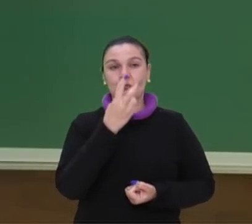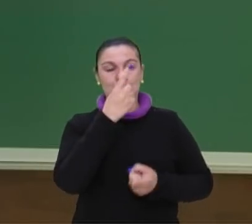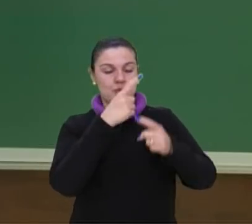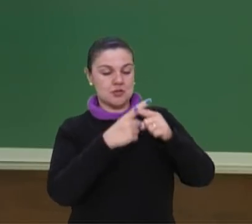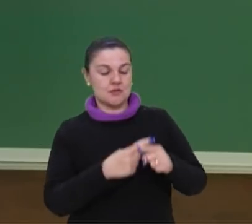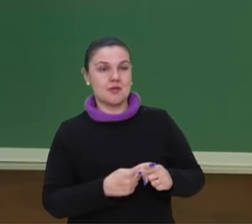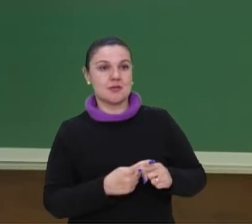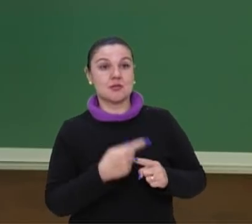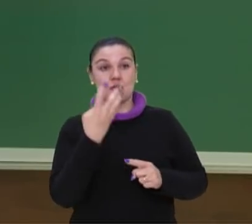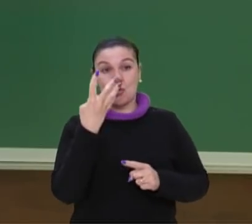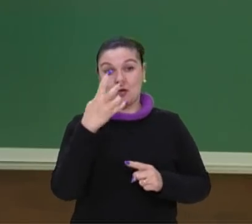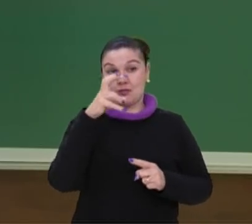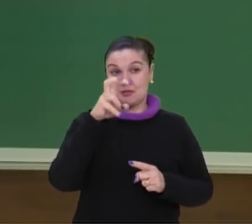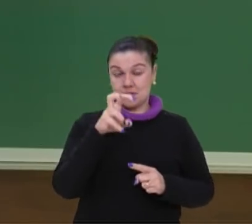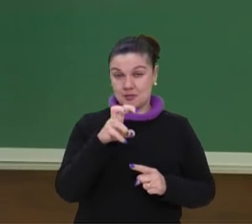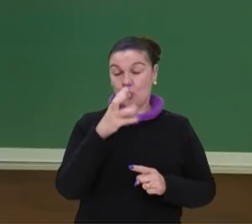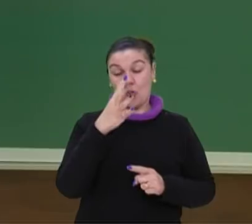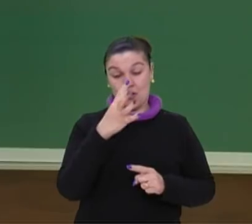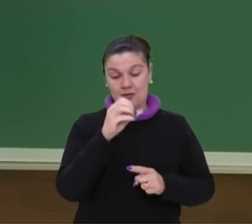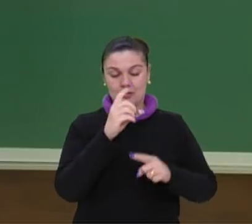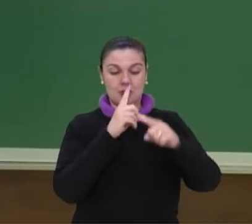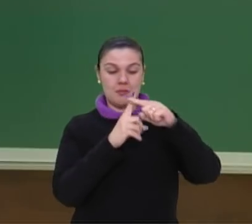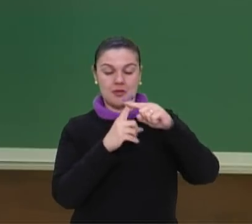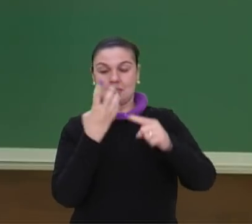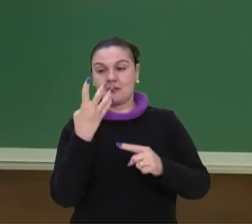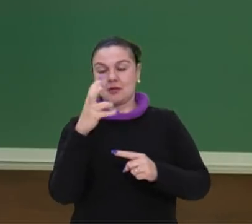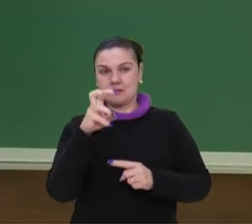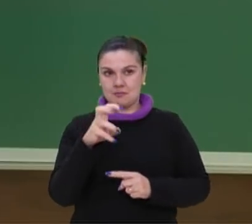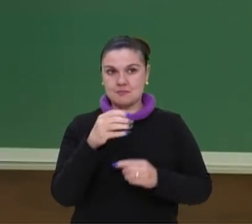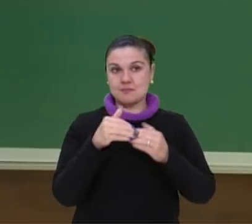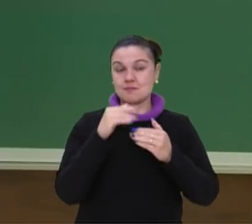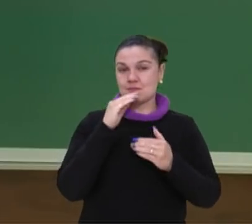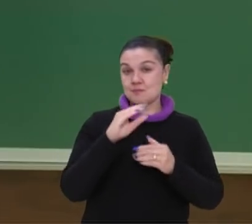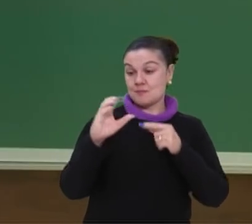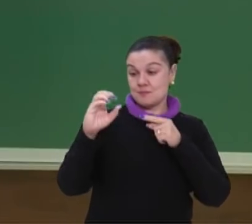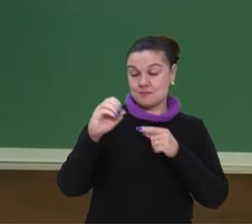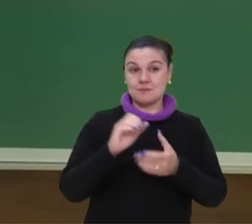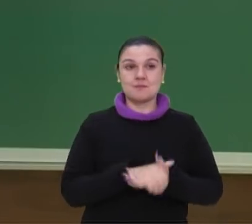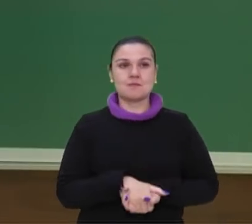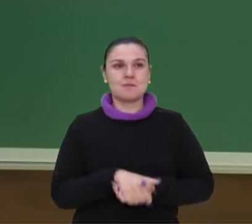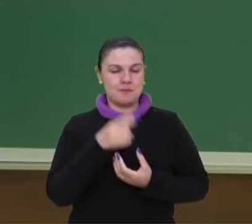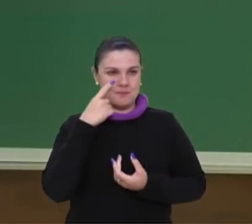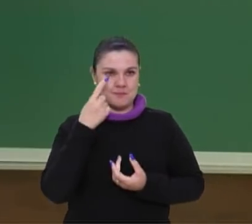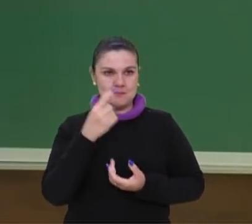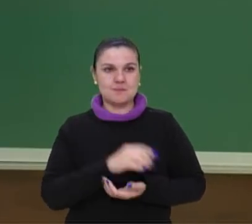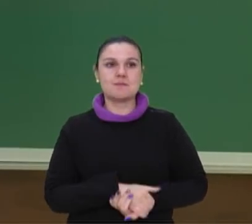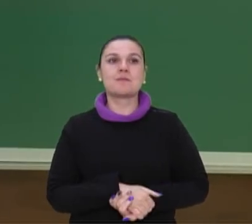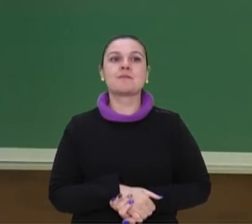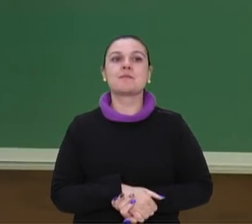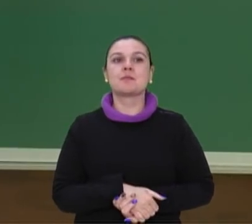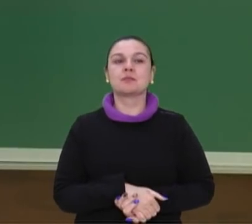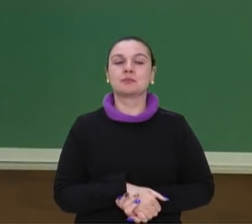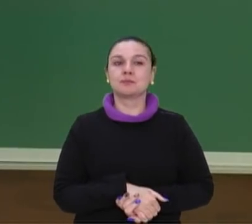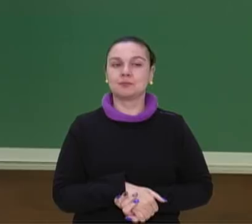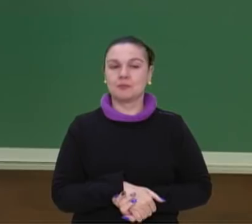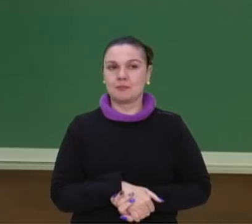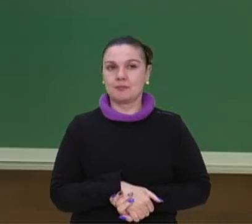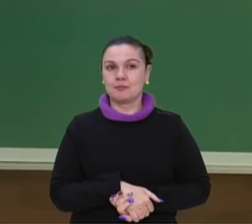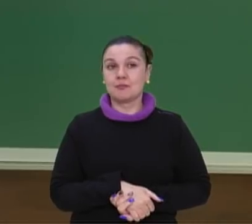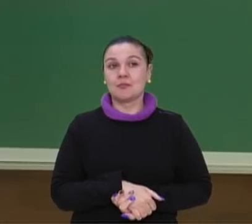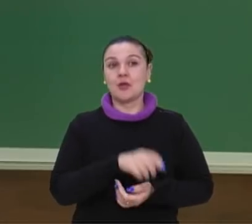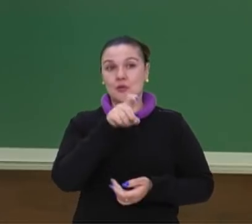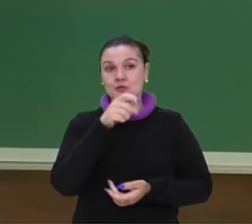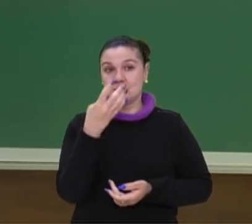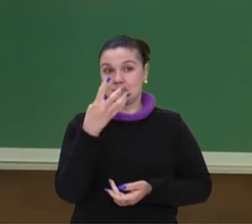vezes 40 mais 45. Aí eu tenho o valor do ângulo O. Vamos fazer então? Vamos lá. Então, o x